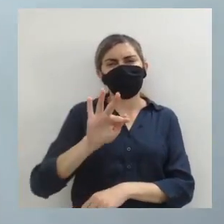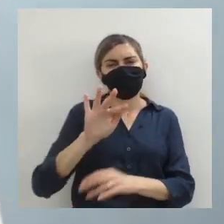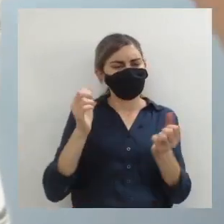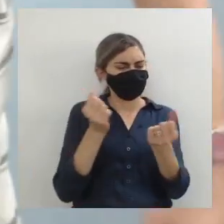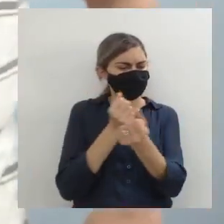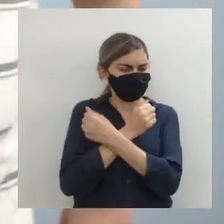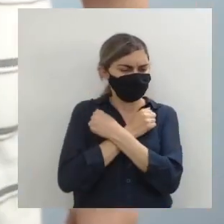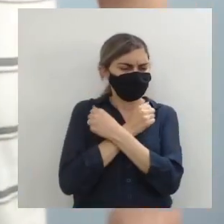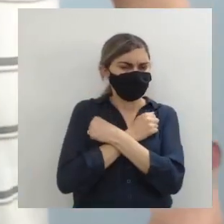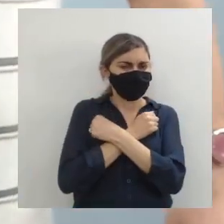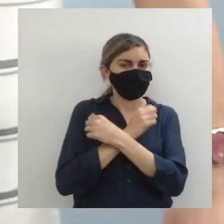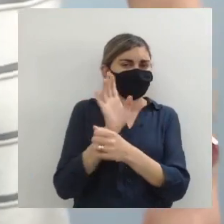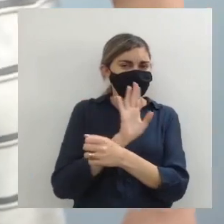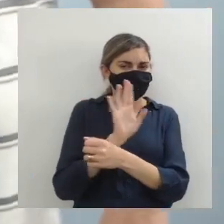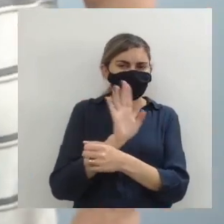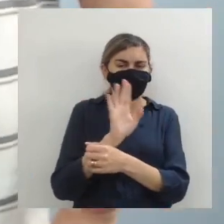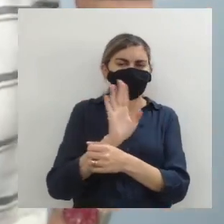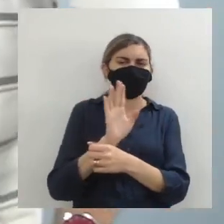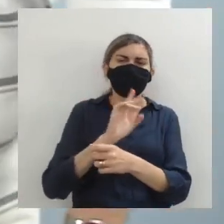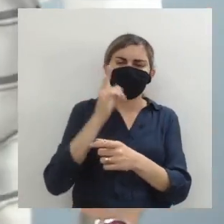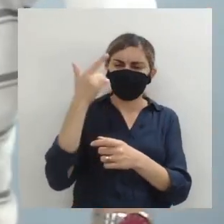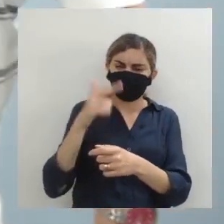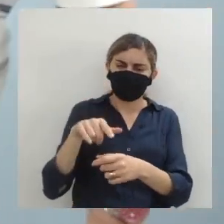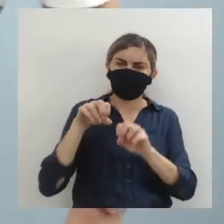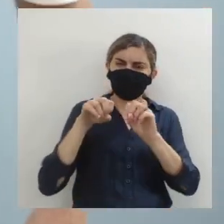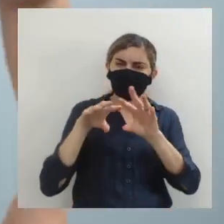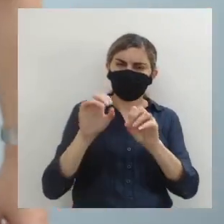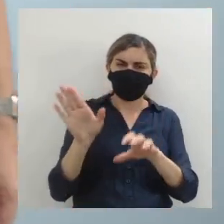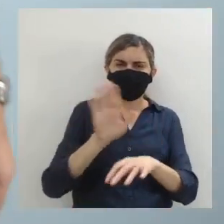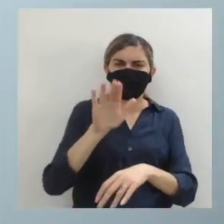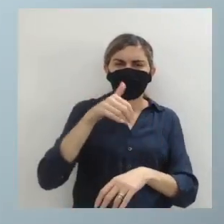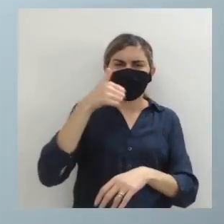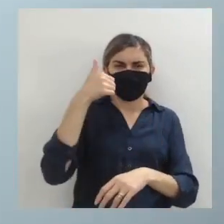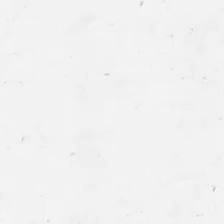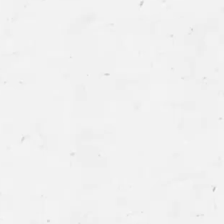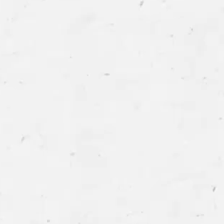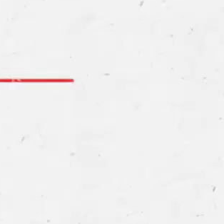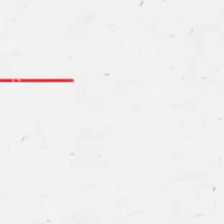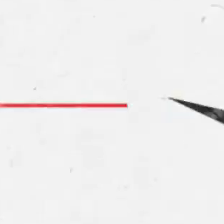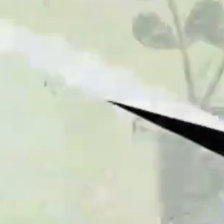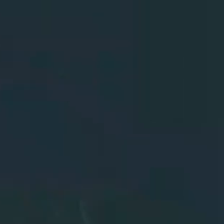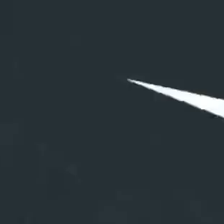Um forte abraço e mais adiante teremos outra aula. Forte abraço, gente.